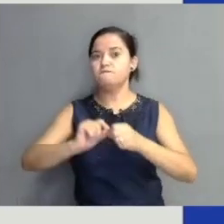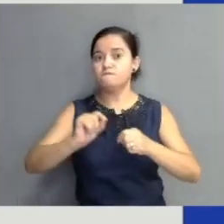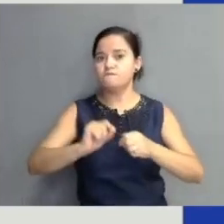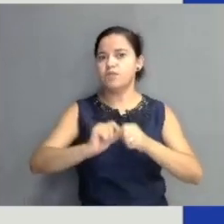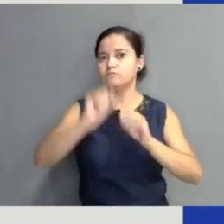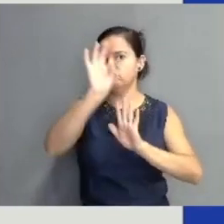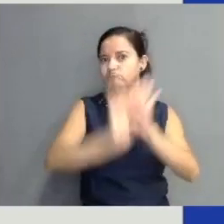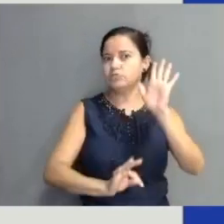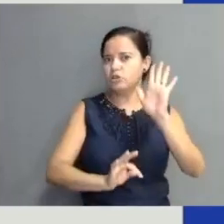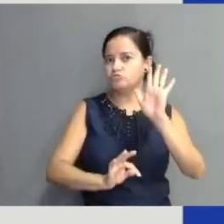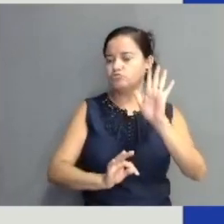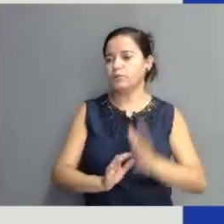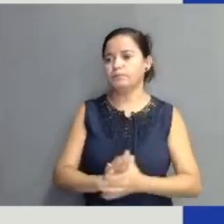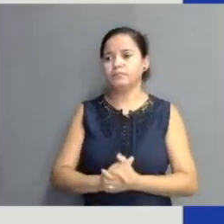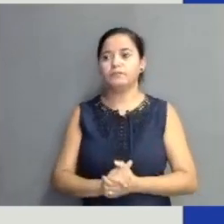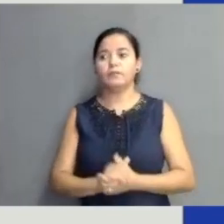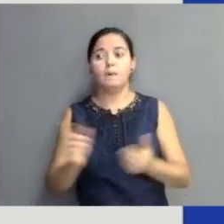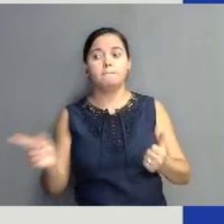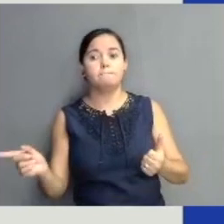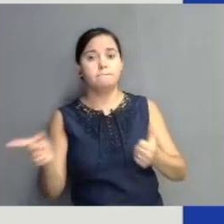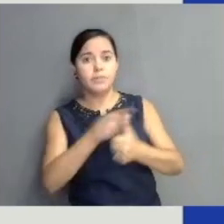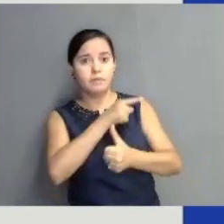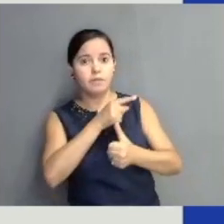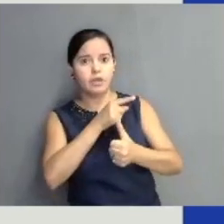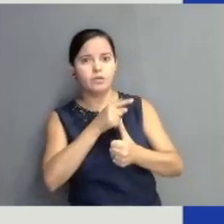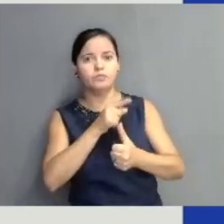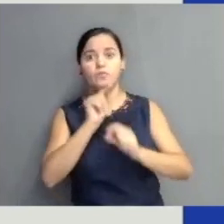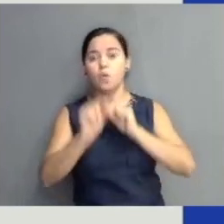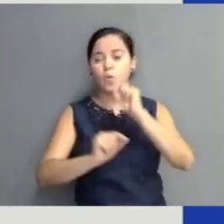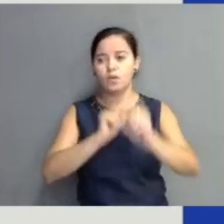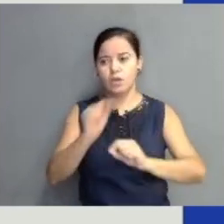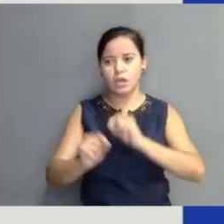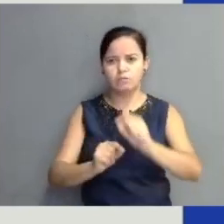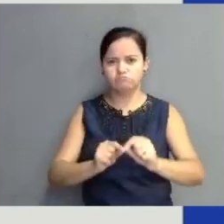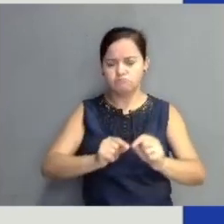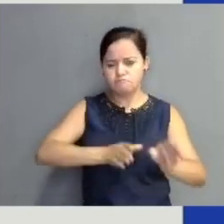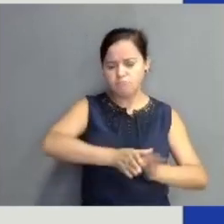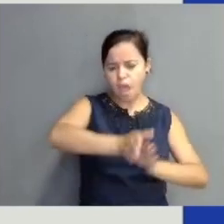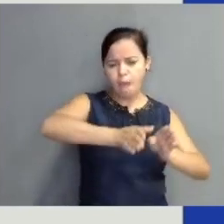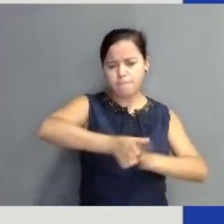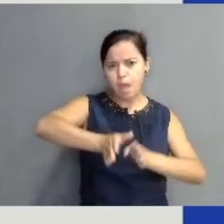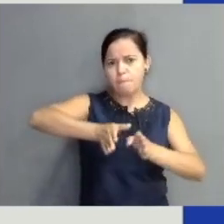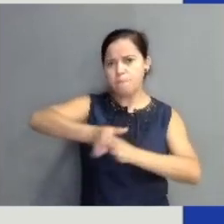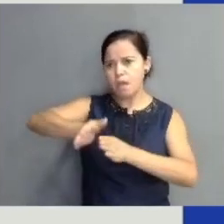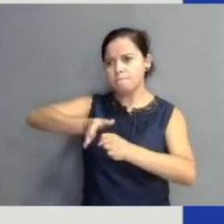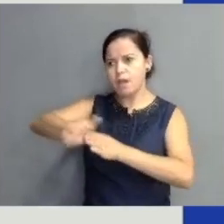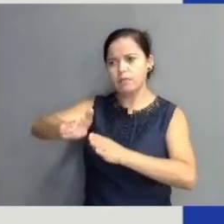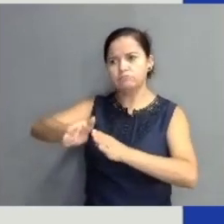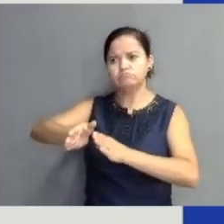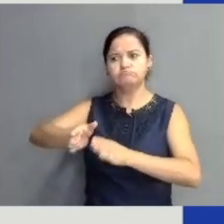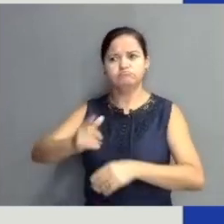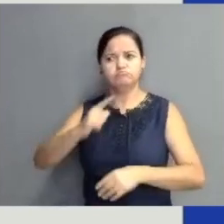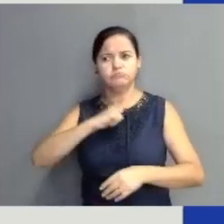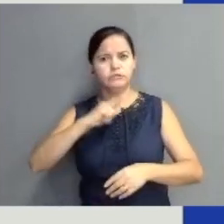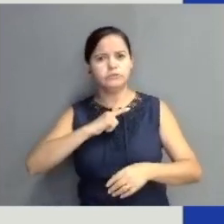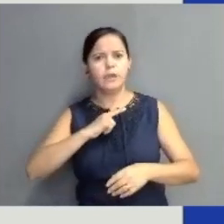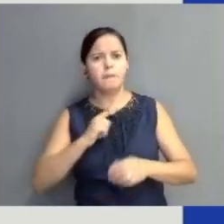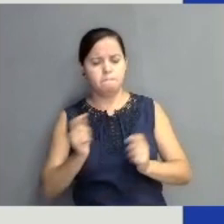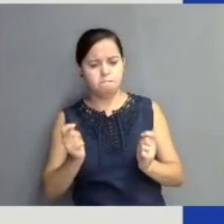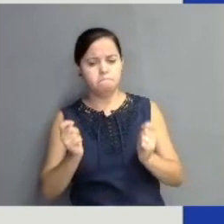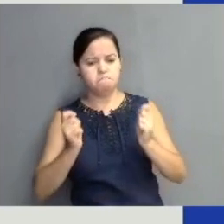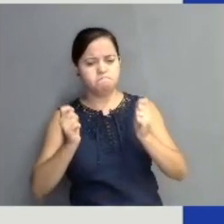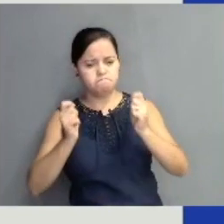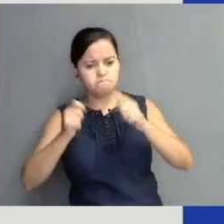Então, um dos primeiros tipos de argumento é o argumento de autoridade. Apoia-se uma afirmação no